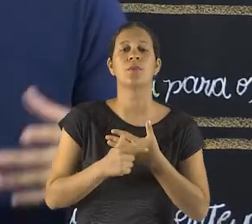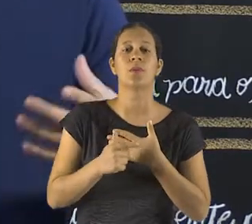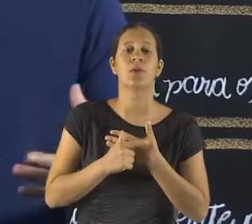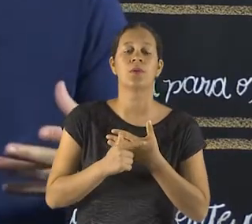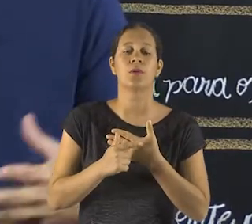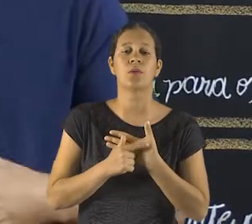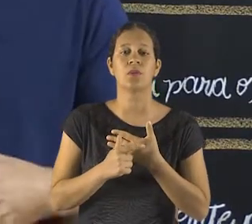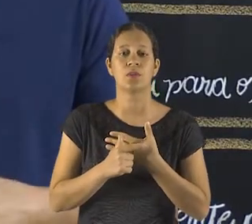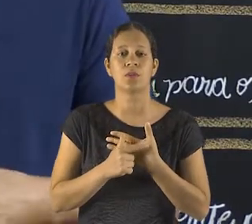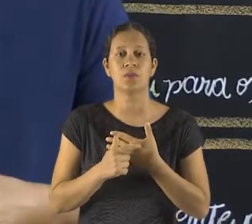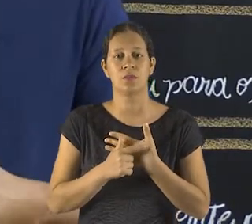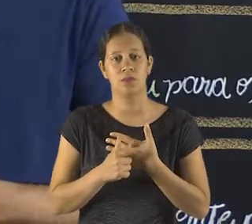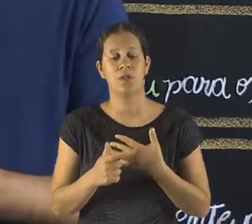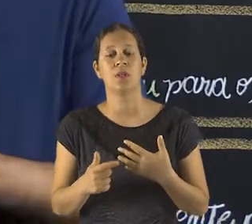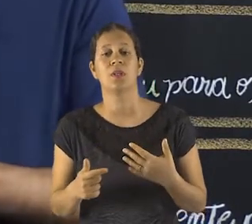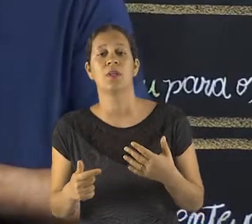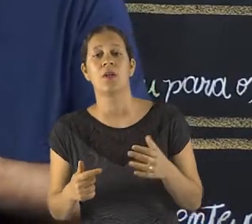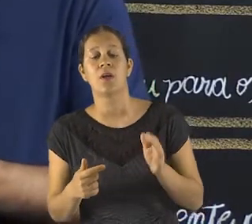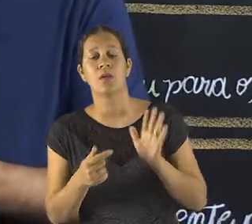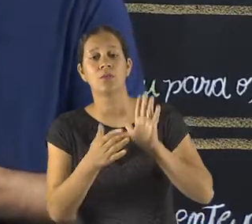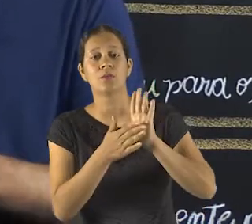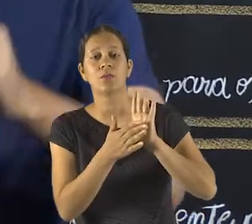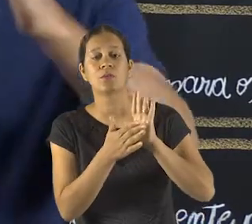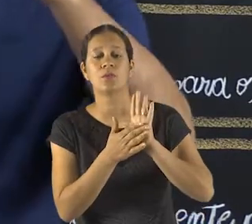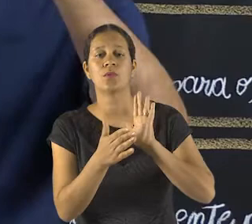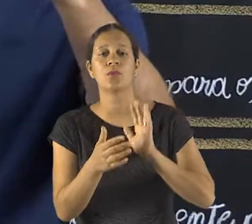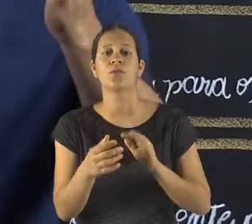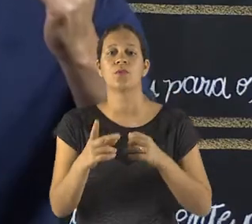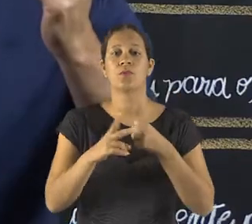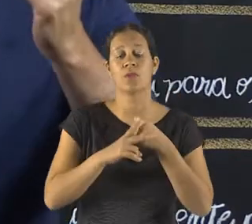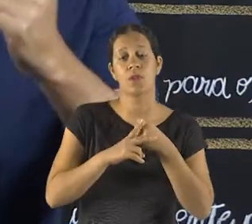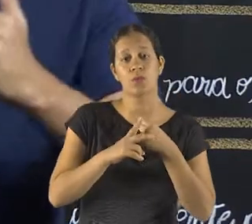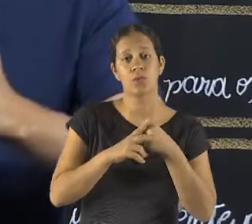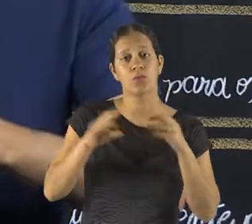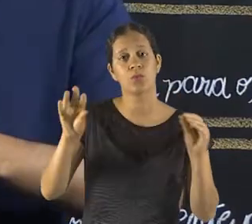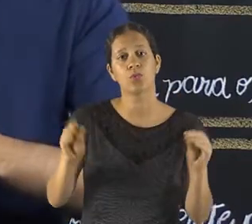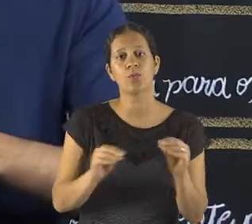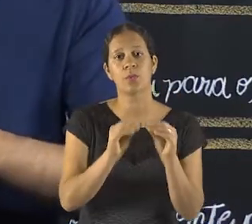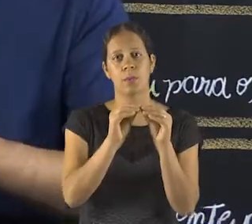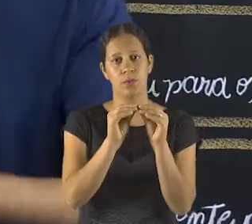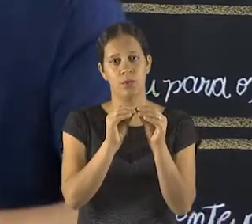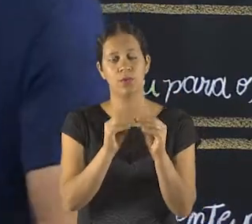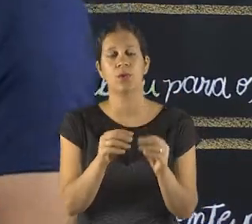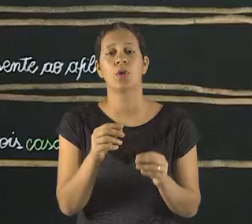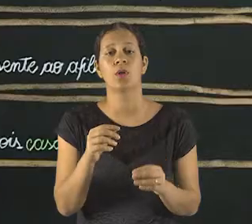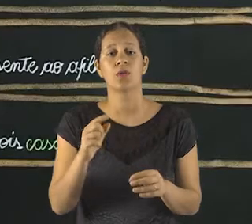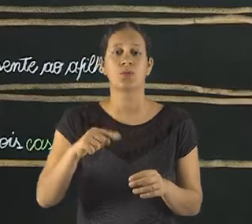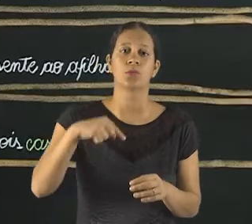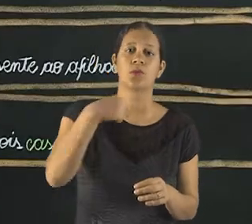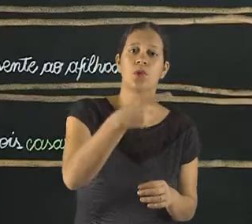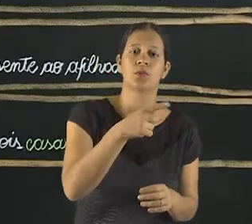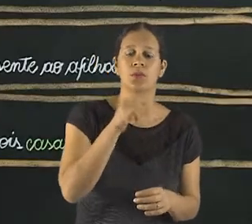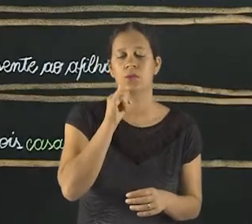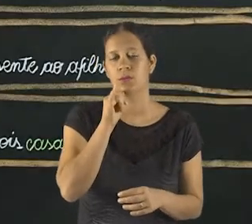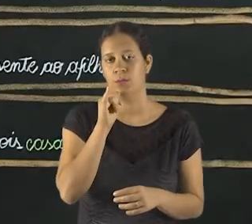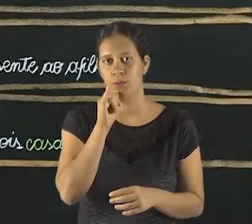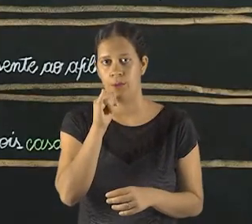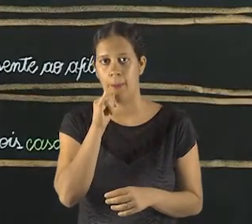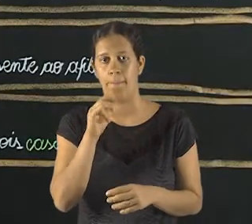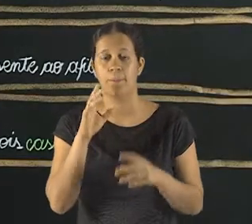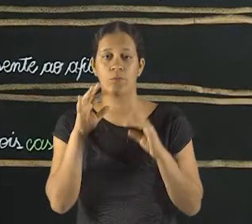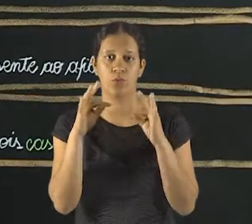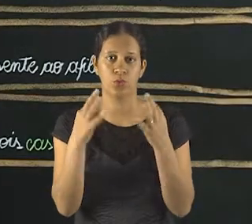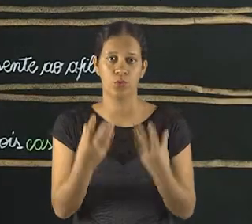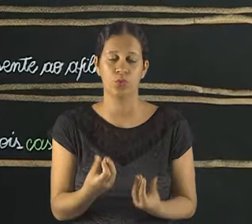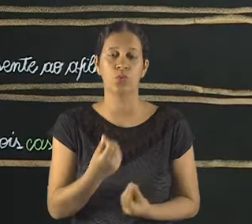A função da preposição é exatamente propor a relação entre o verbo e o complemento, como nós vamos perceber nos próximos